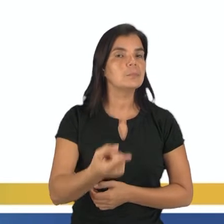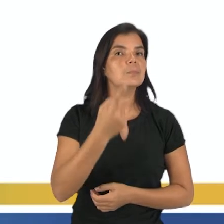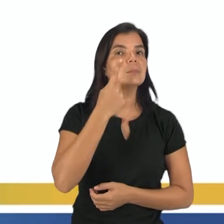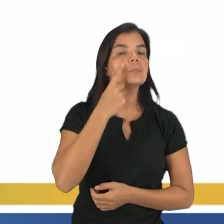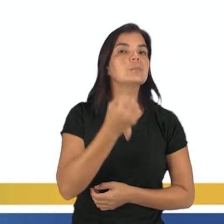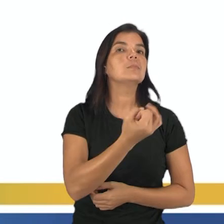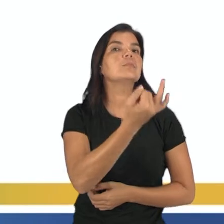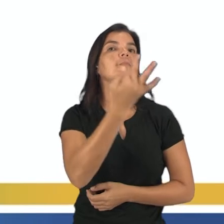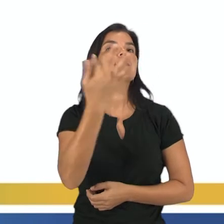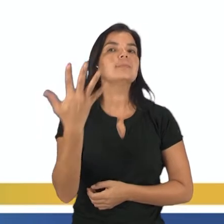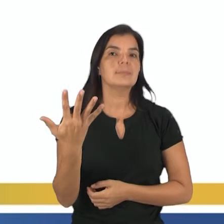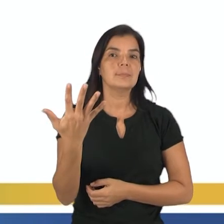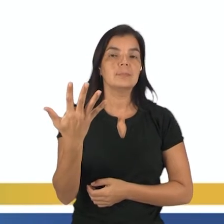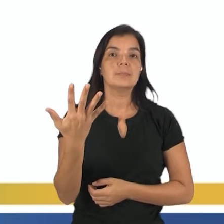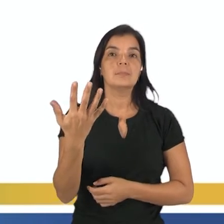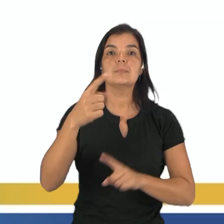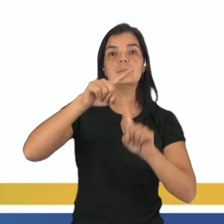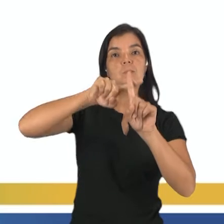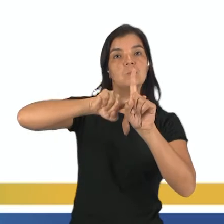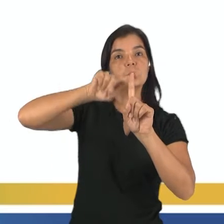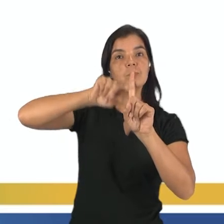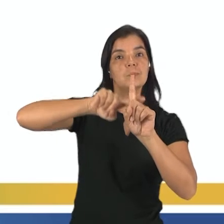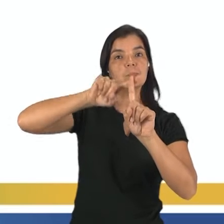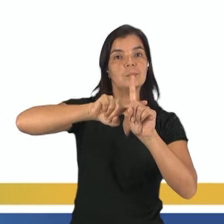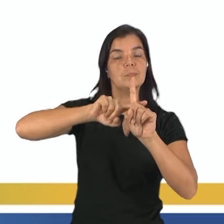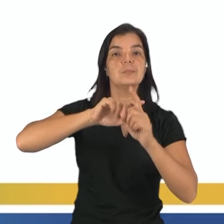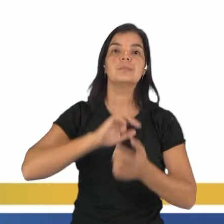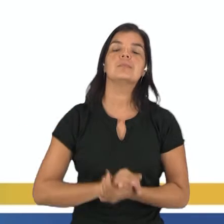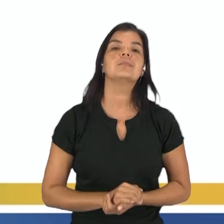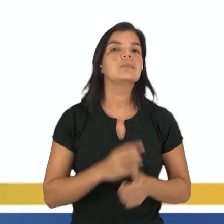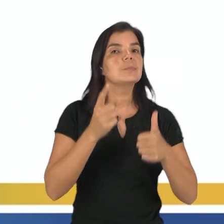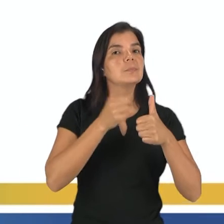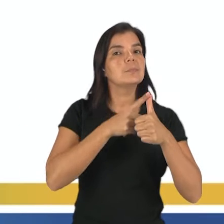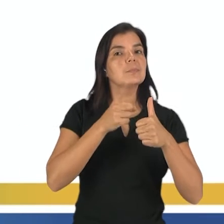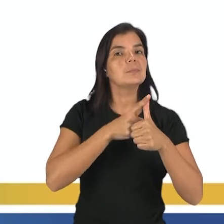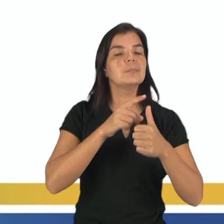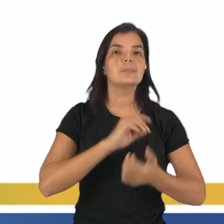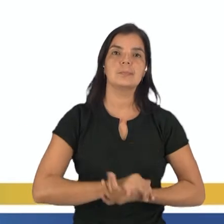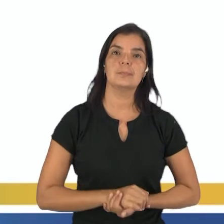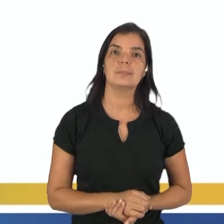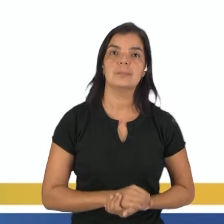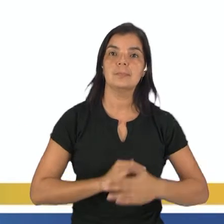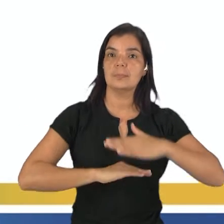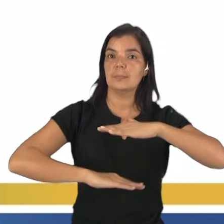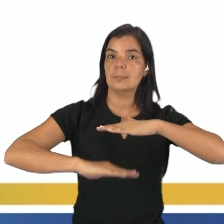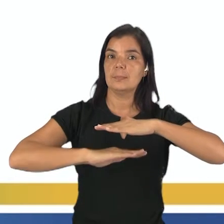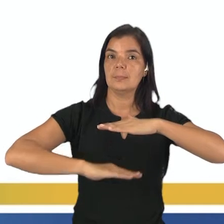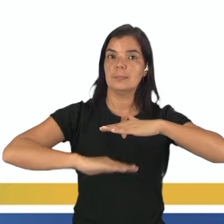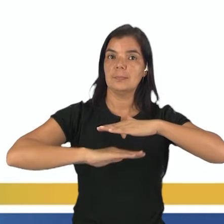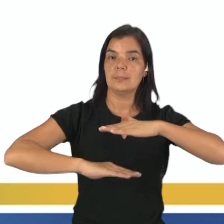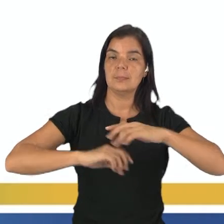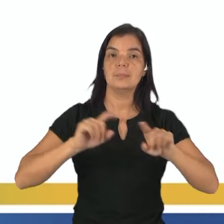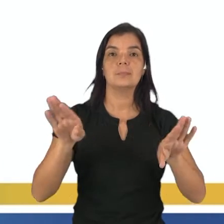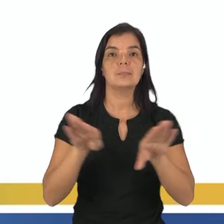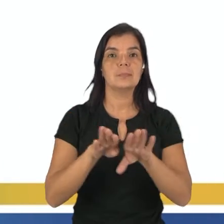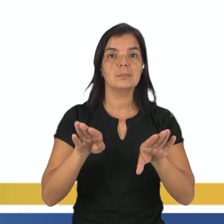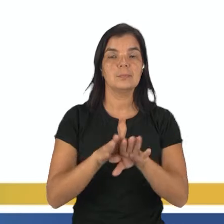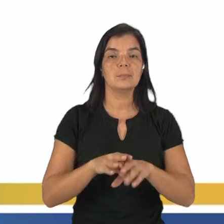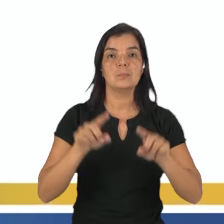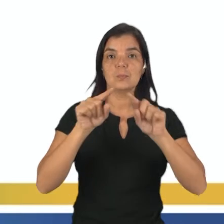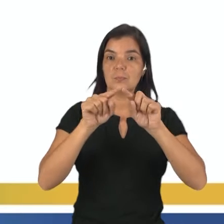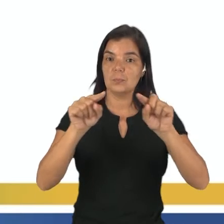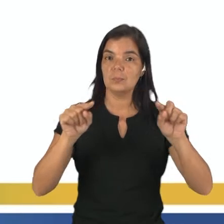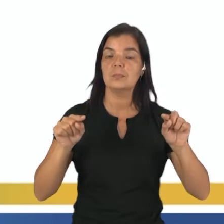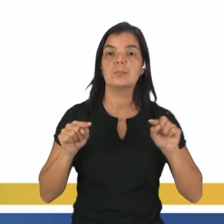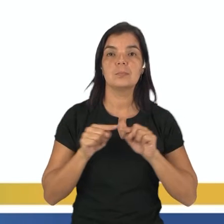determinar a quantidade de arestas. Vamos determinar primeiro embaixo, pessoal? Embaixo, nós temos uma base